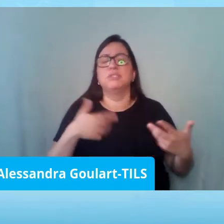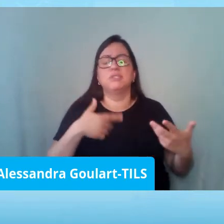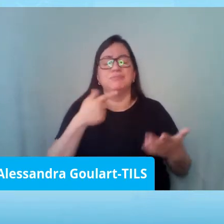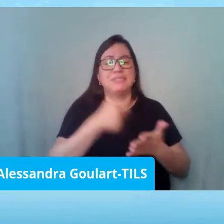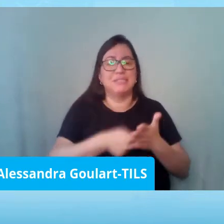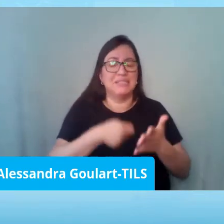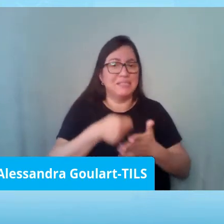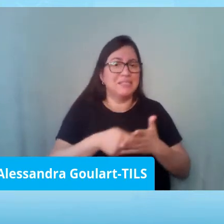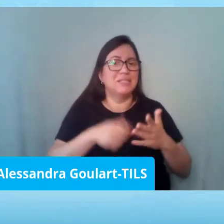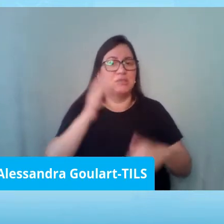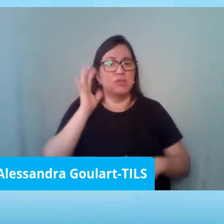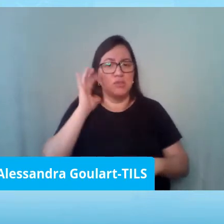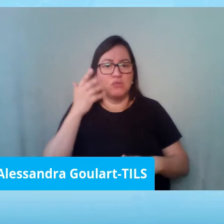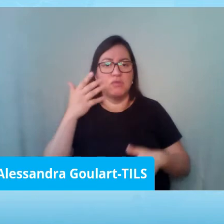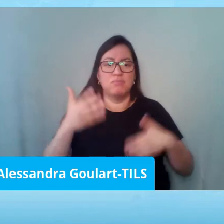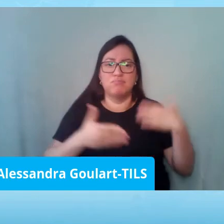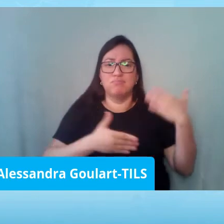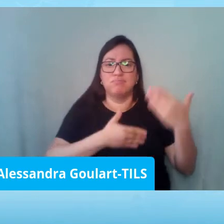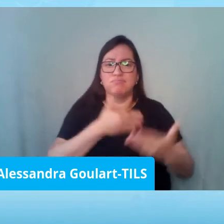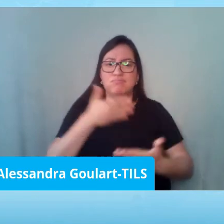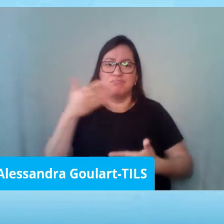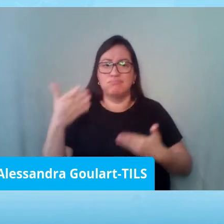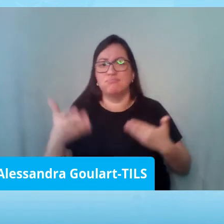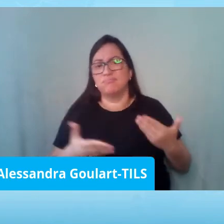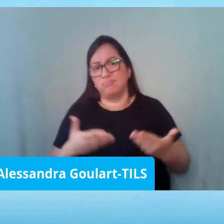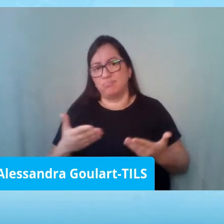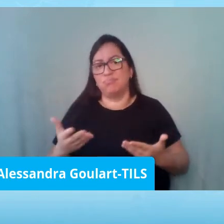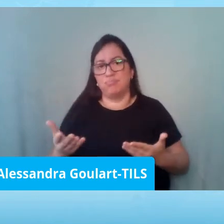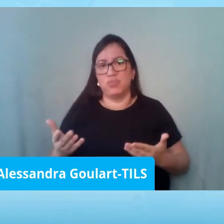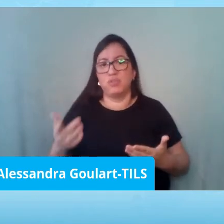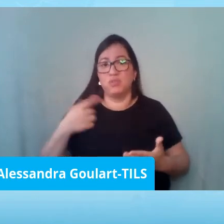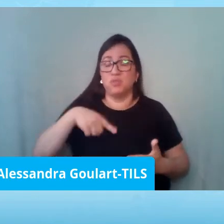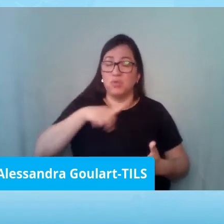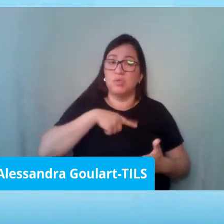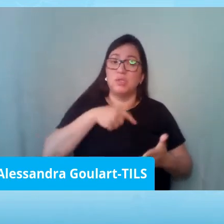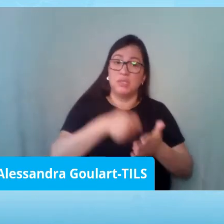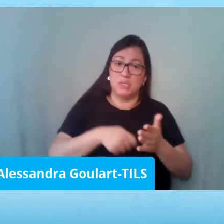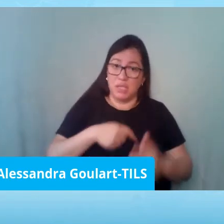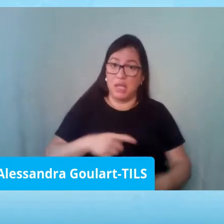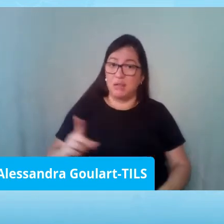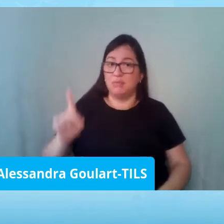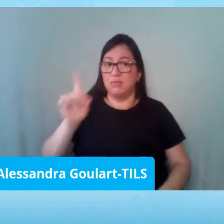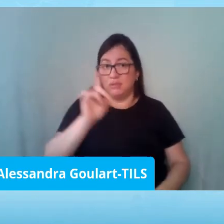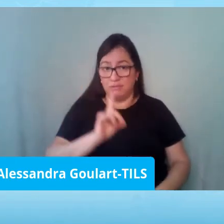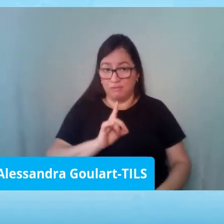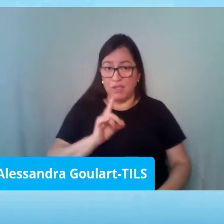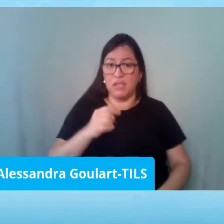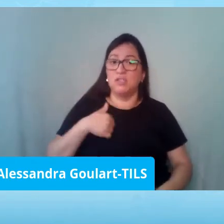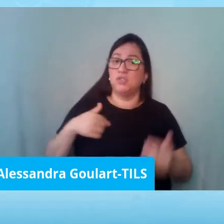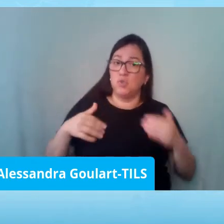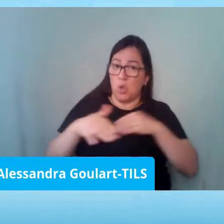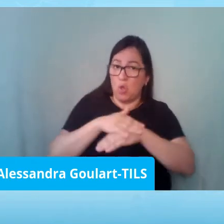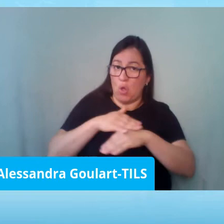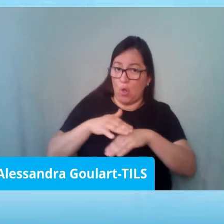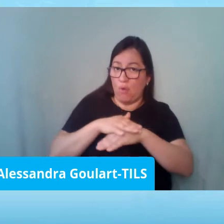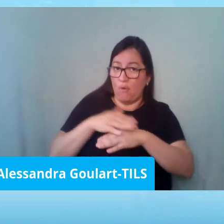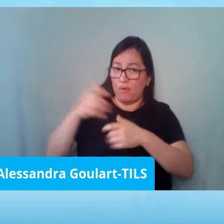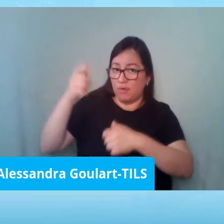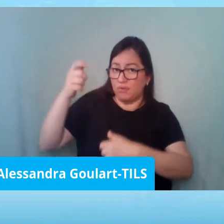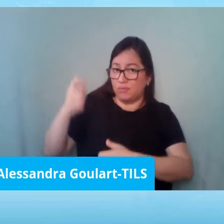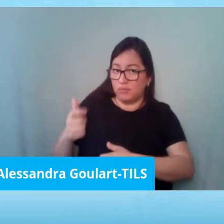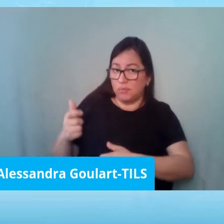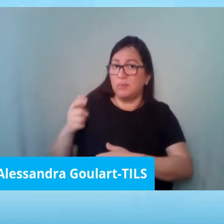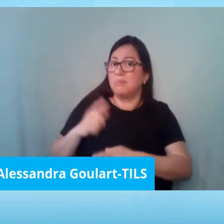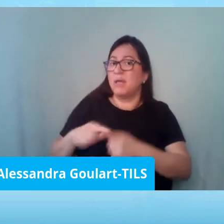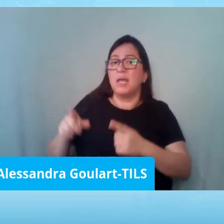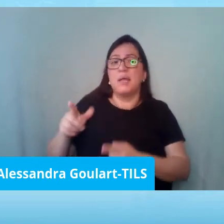aí, por que a gente não consegue, né? Se a gente está fazendo, ela está chegando até a nosso serviço, até a unidade de saúde. Então, a gente